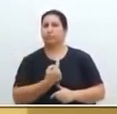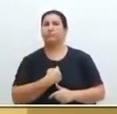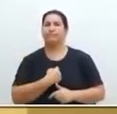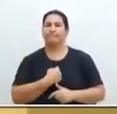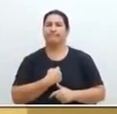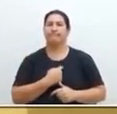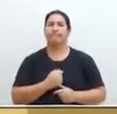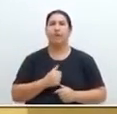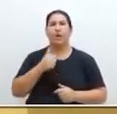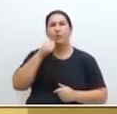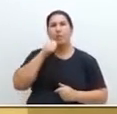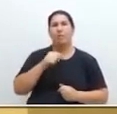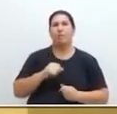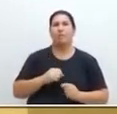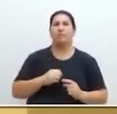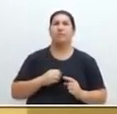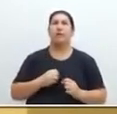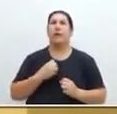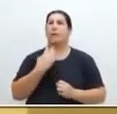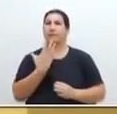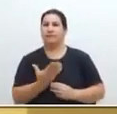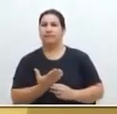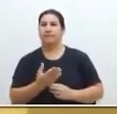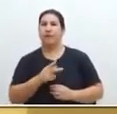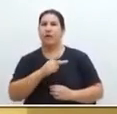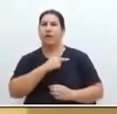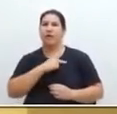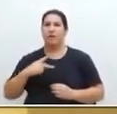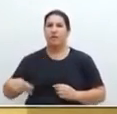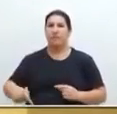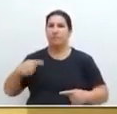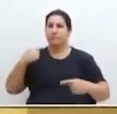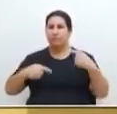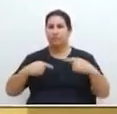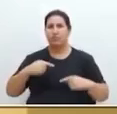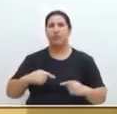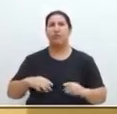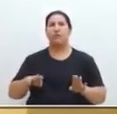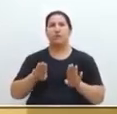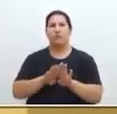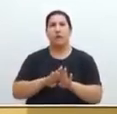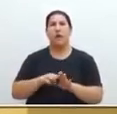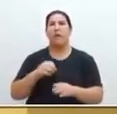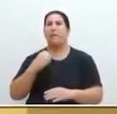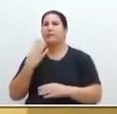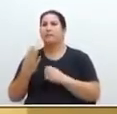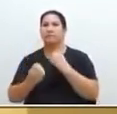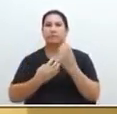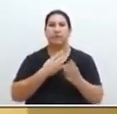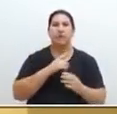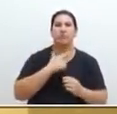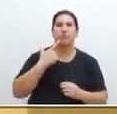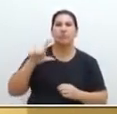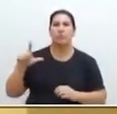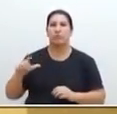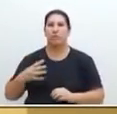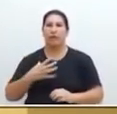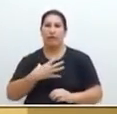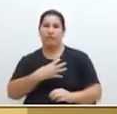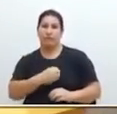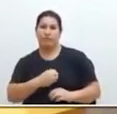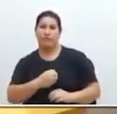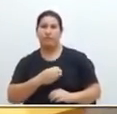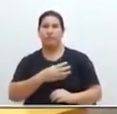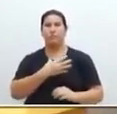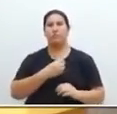mulher beneficiada na política pública ela vai beneficiar os seus filhos os seus netos e inclusiv os seus